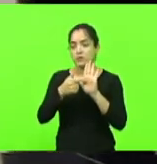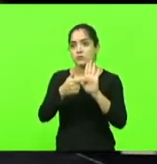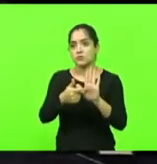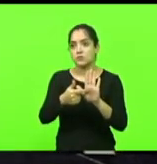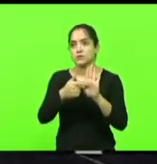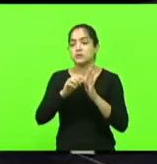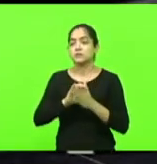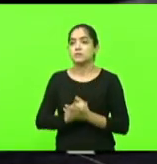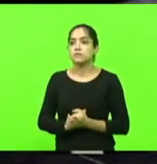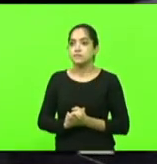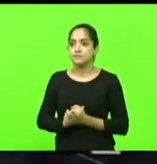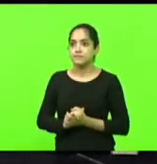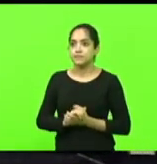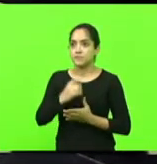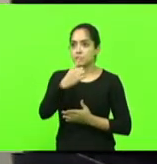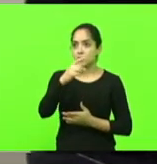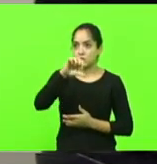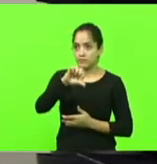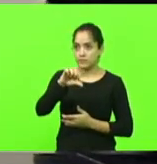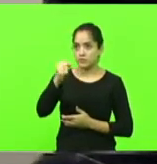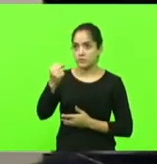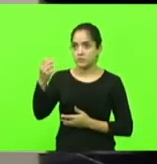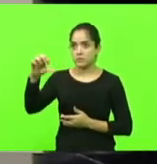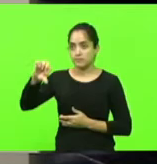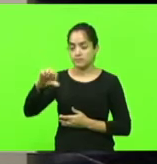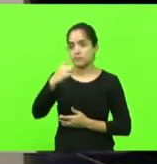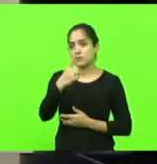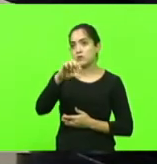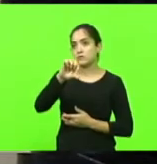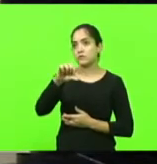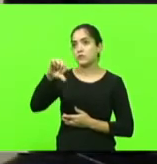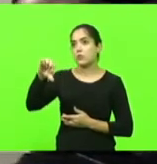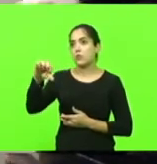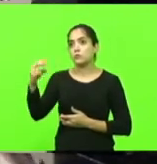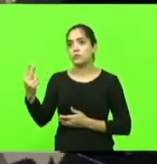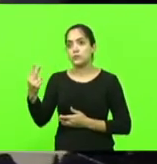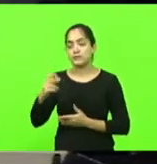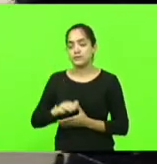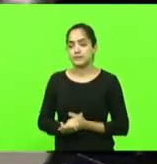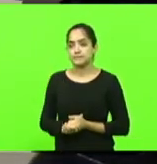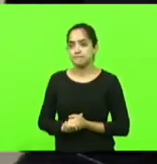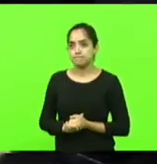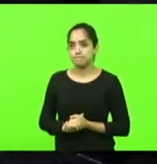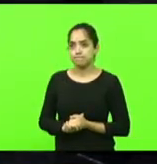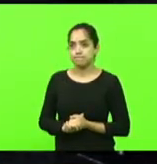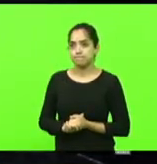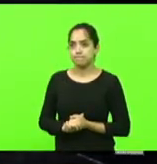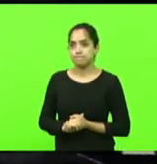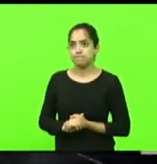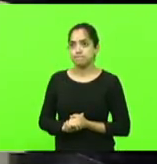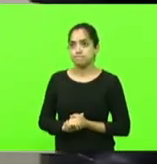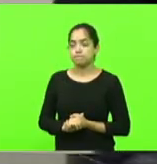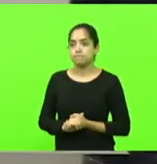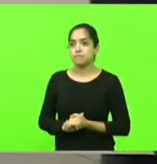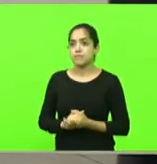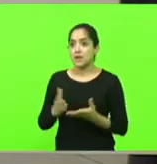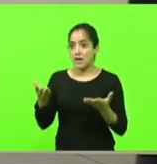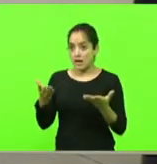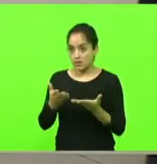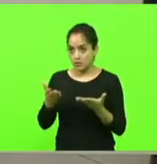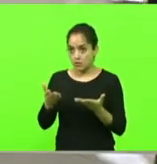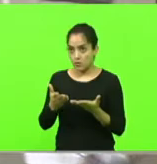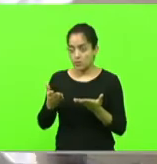indicações. Indicações 1989 a 1992. Presidente, fim da ordem do dia, passamos